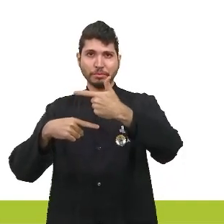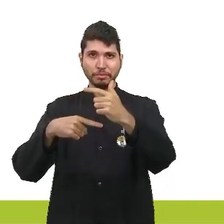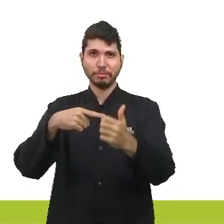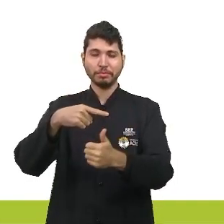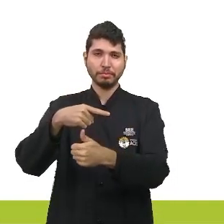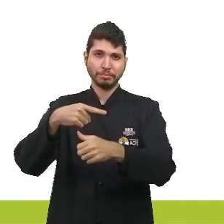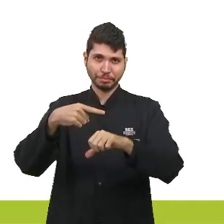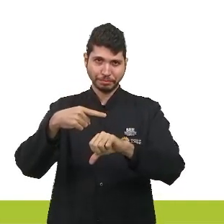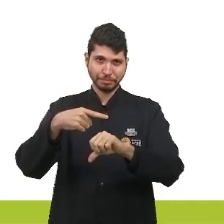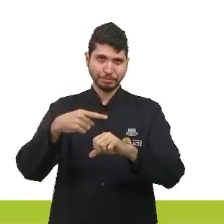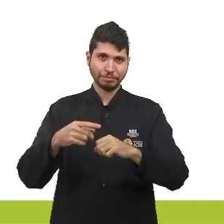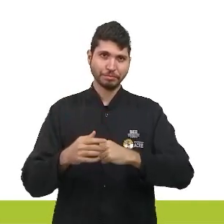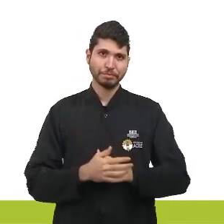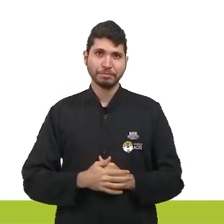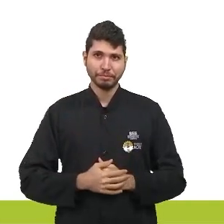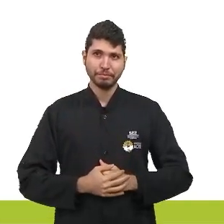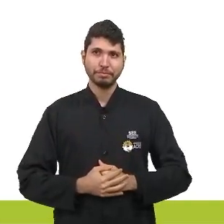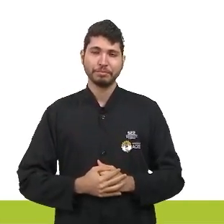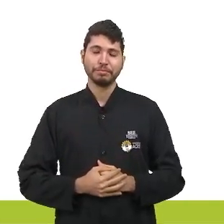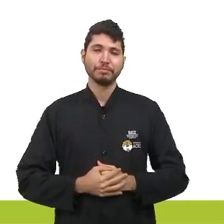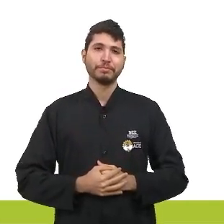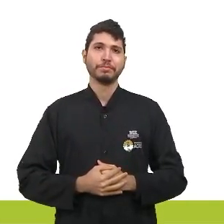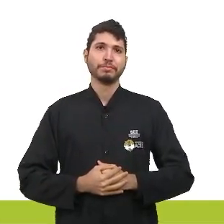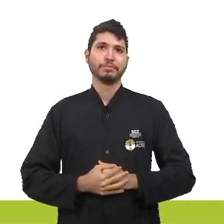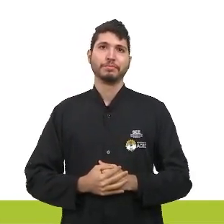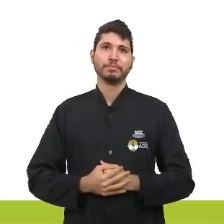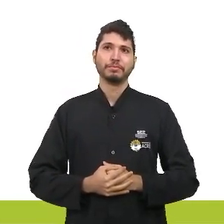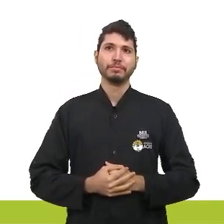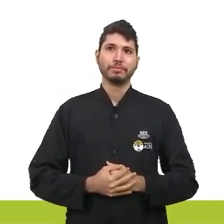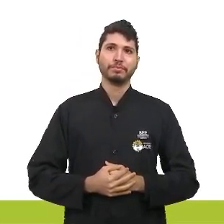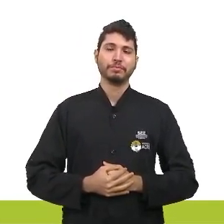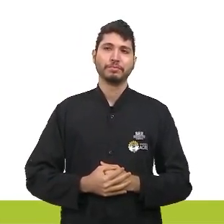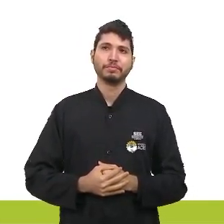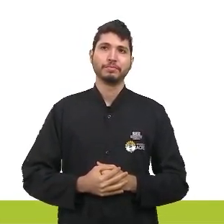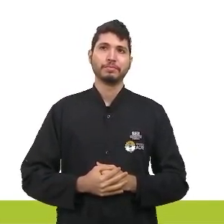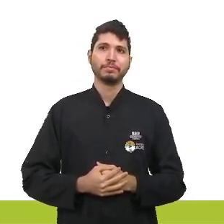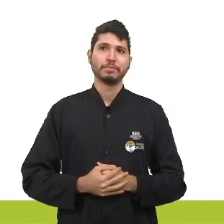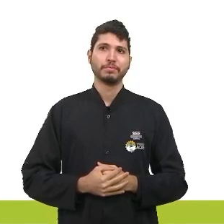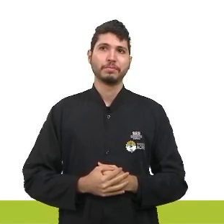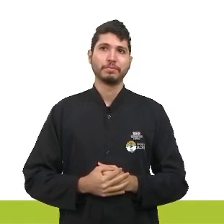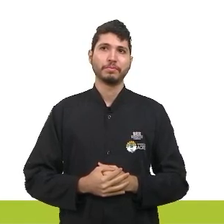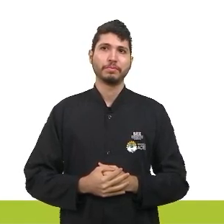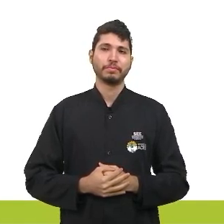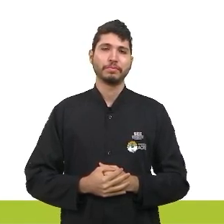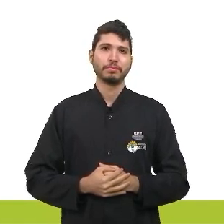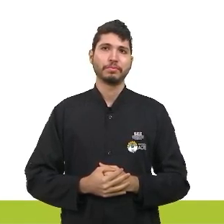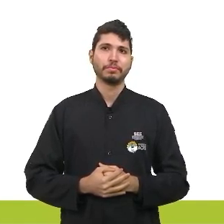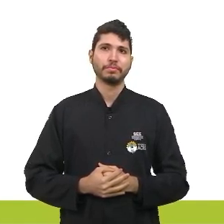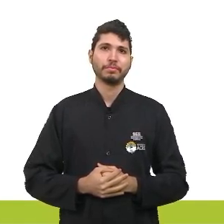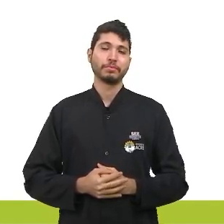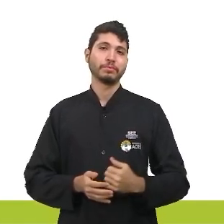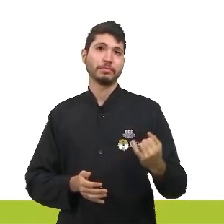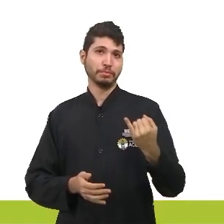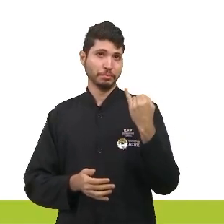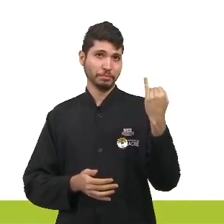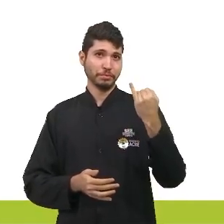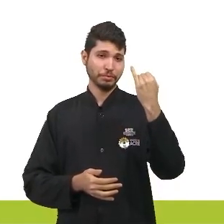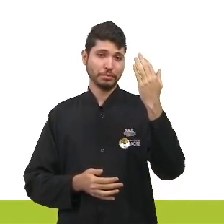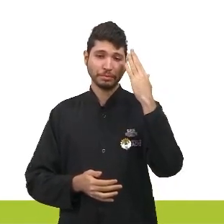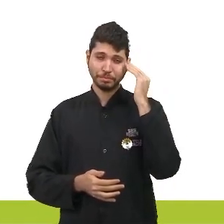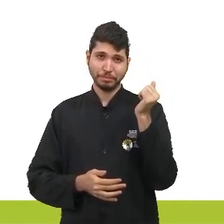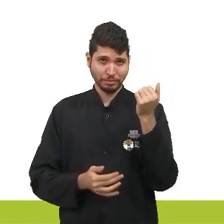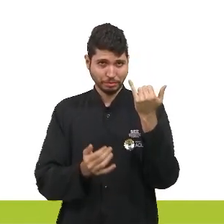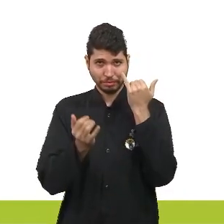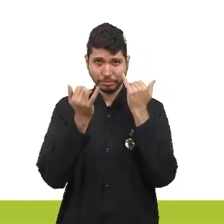essas contas que você obtenha um número, né? Mas, de novo, o importante é que você entenda essa ideia.